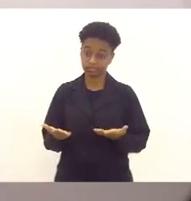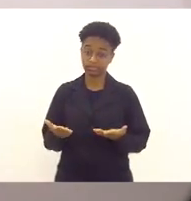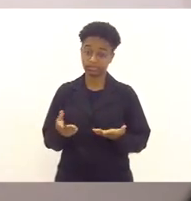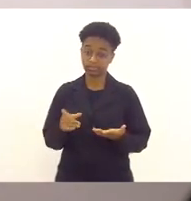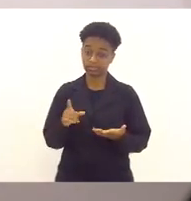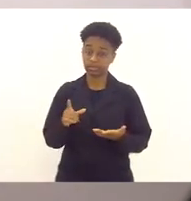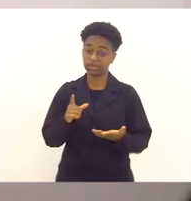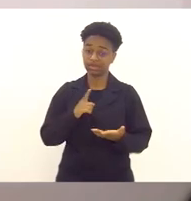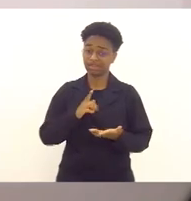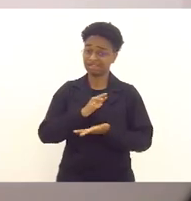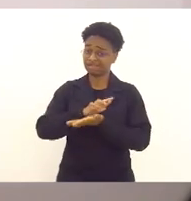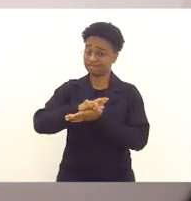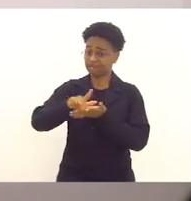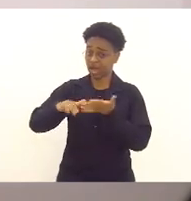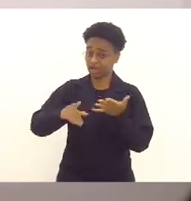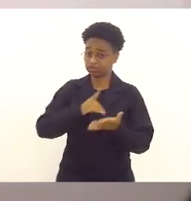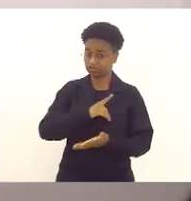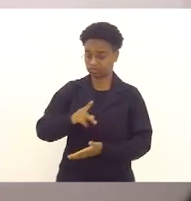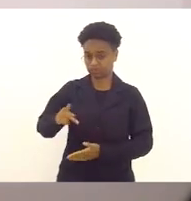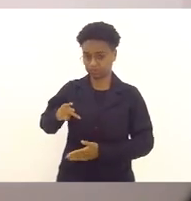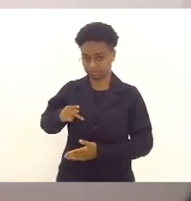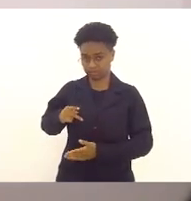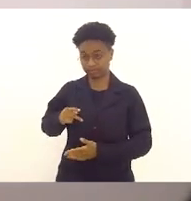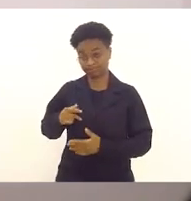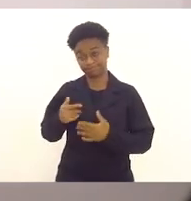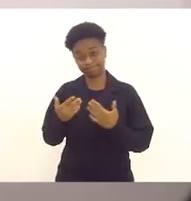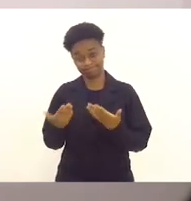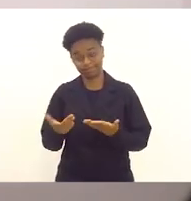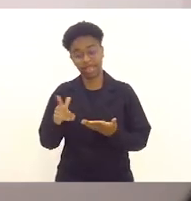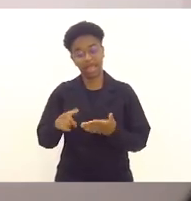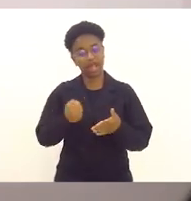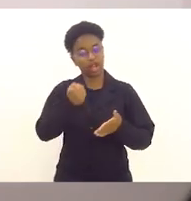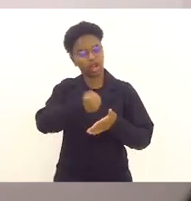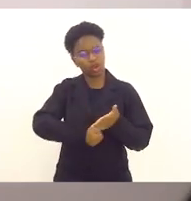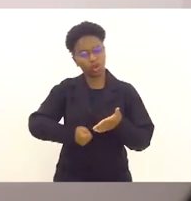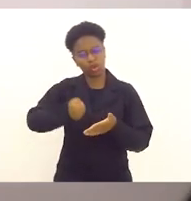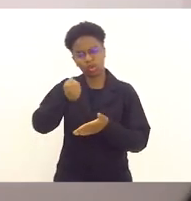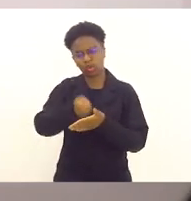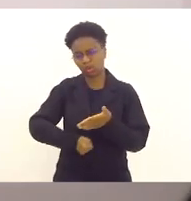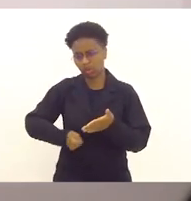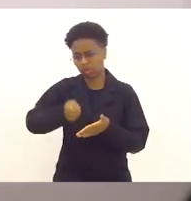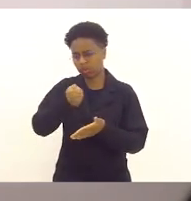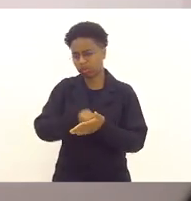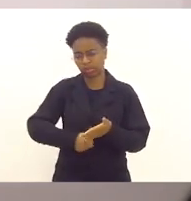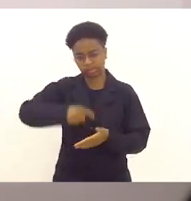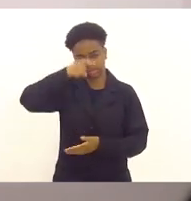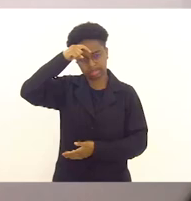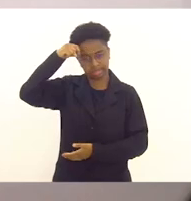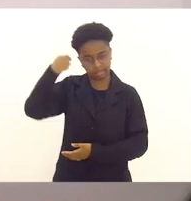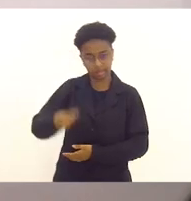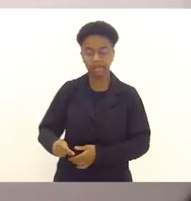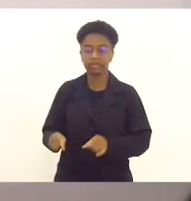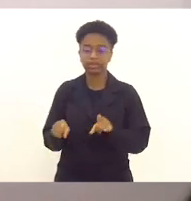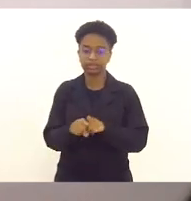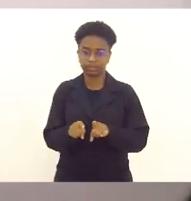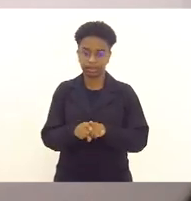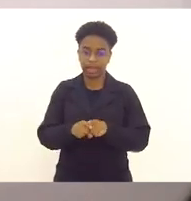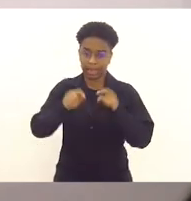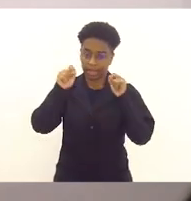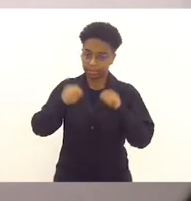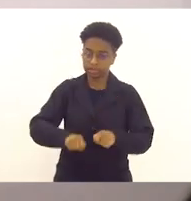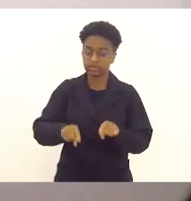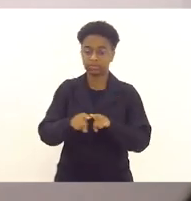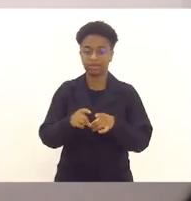vários defensores e é uma luta incansável também da gente a capacitação e sensibilização